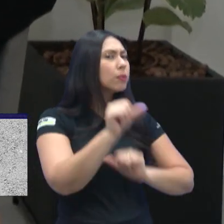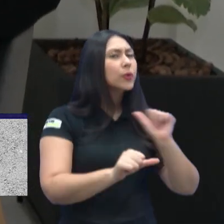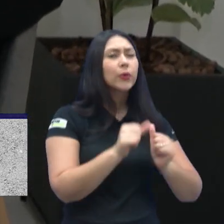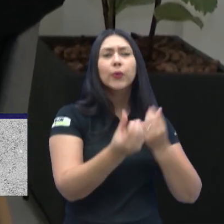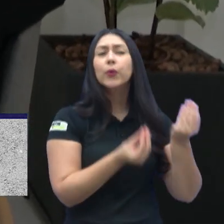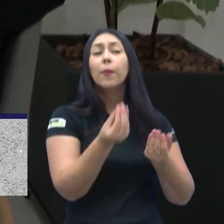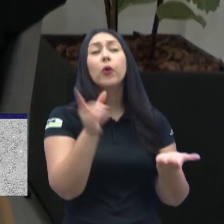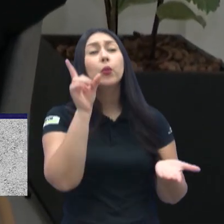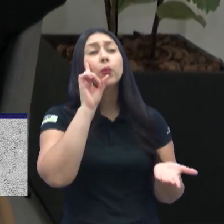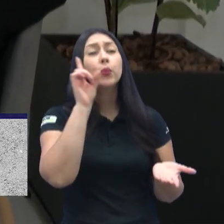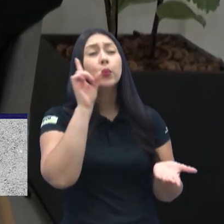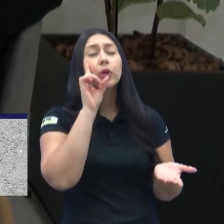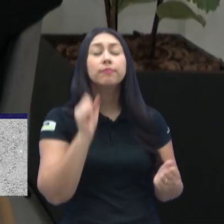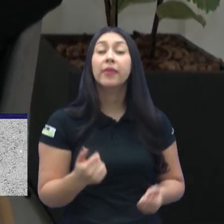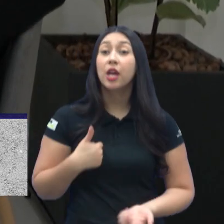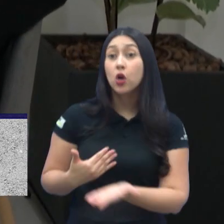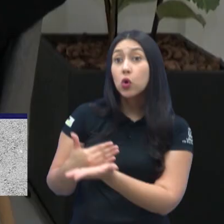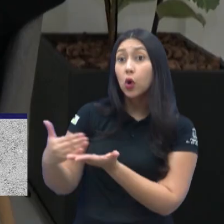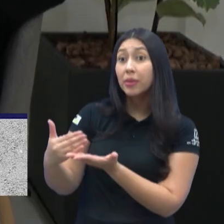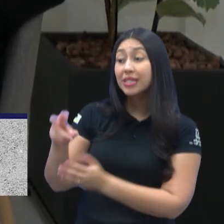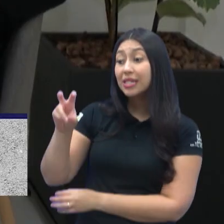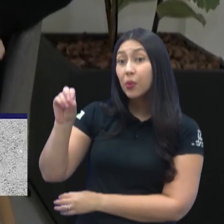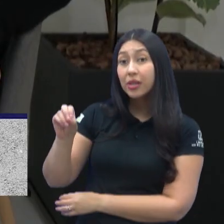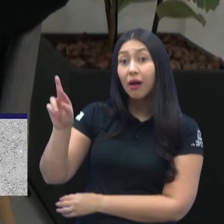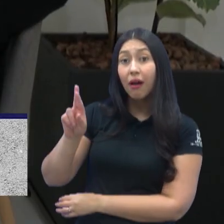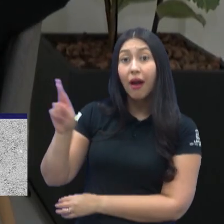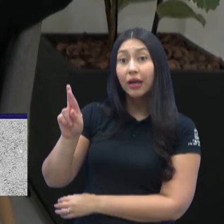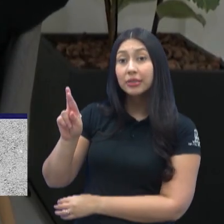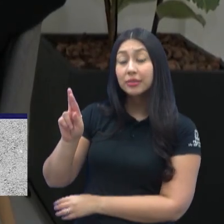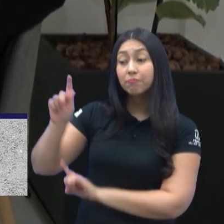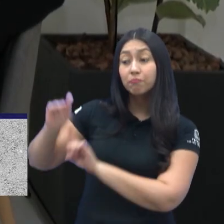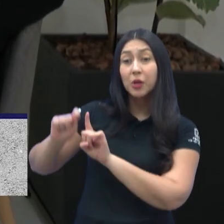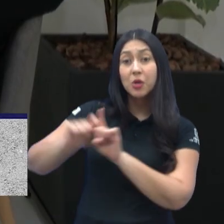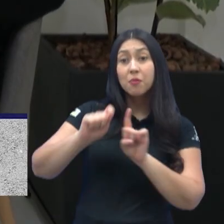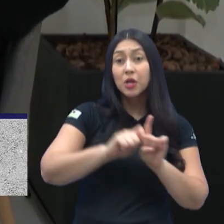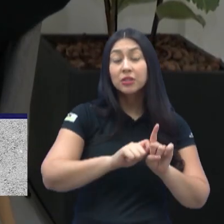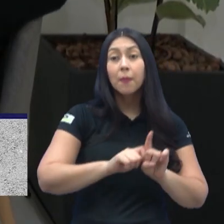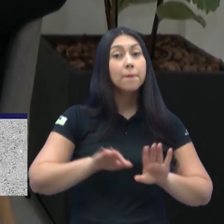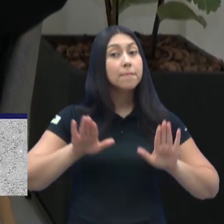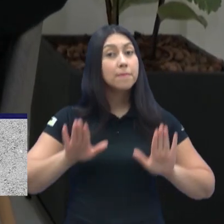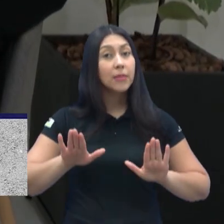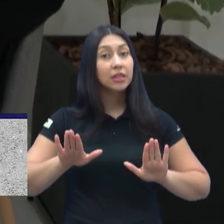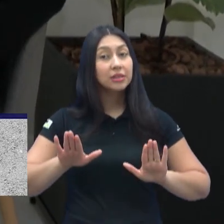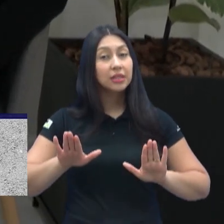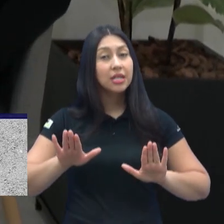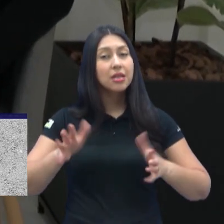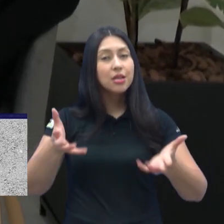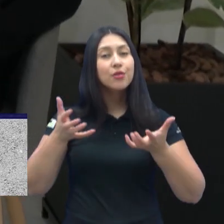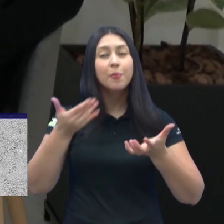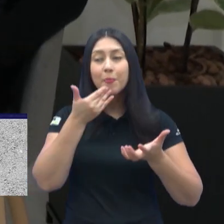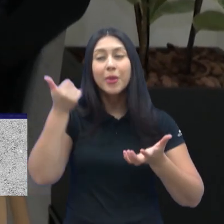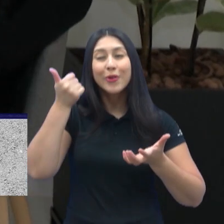relação a isso? Eu comecei a investir com R$50, até então eu permaneci, mas pretendo melhorar sim o